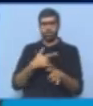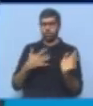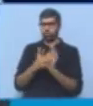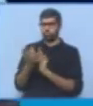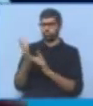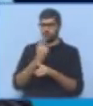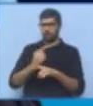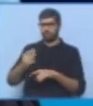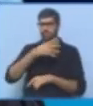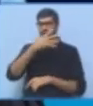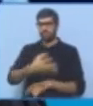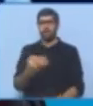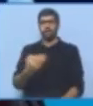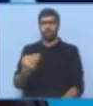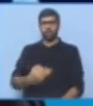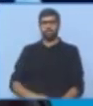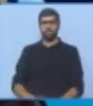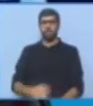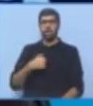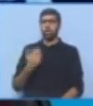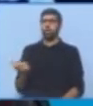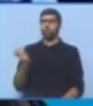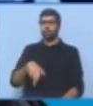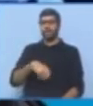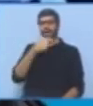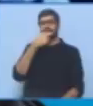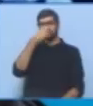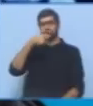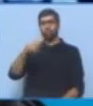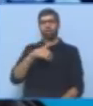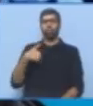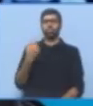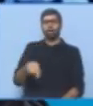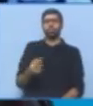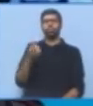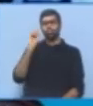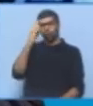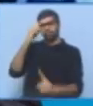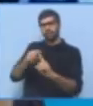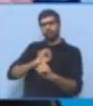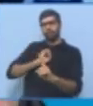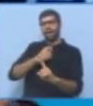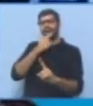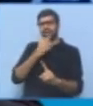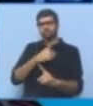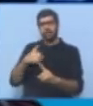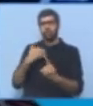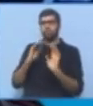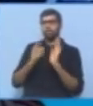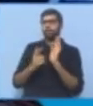dia disse: eu não vim para os que têm saúde. Eu vim para os que precisam de